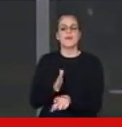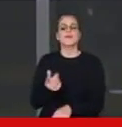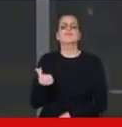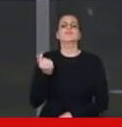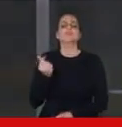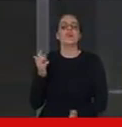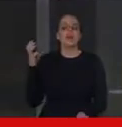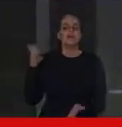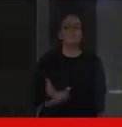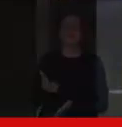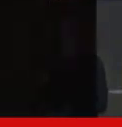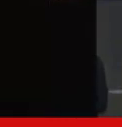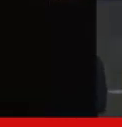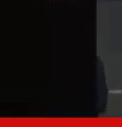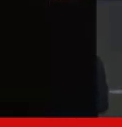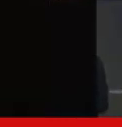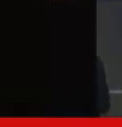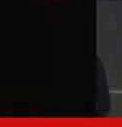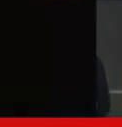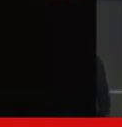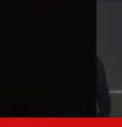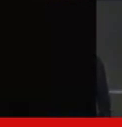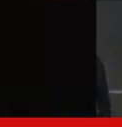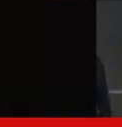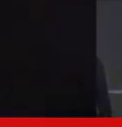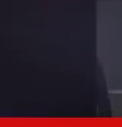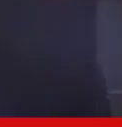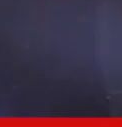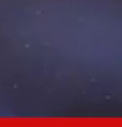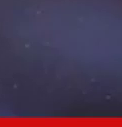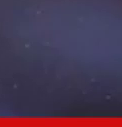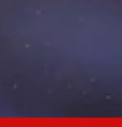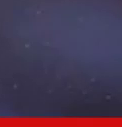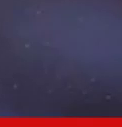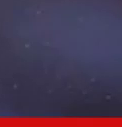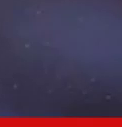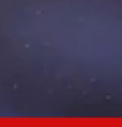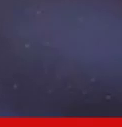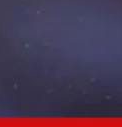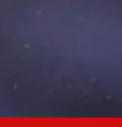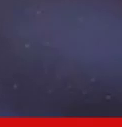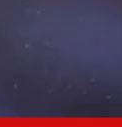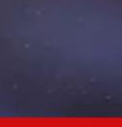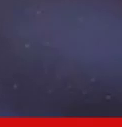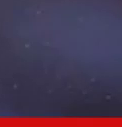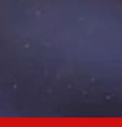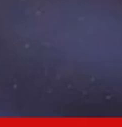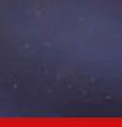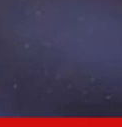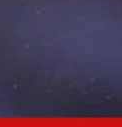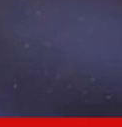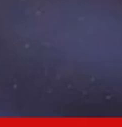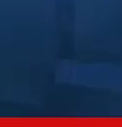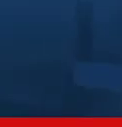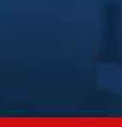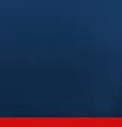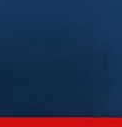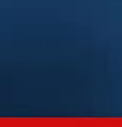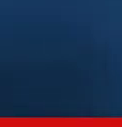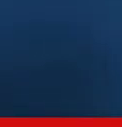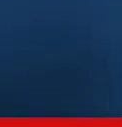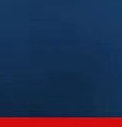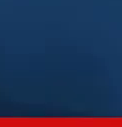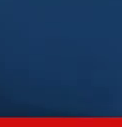Quanto custou Zé Neto? Quanto custou Gustavo Lima? Não adianta chorar agora.